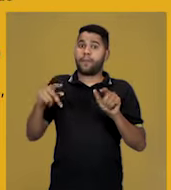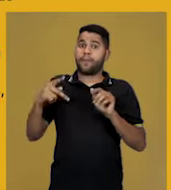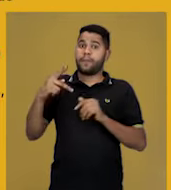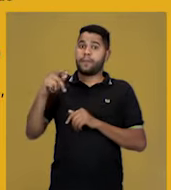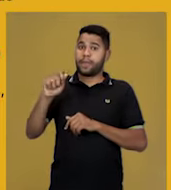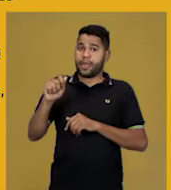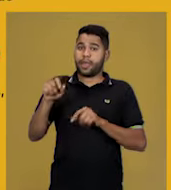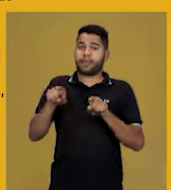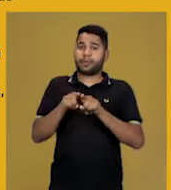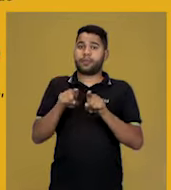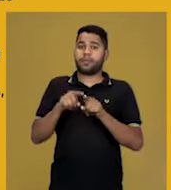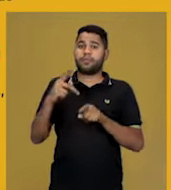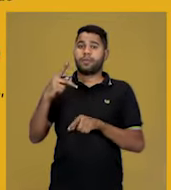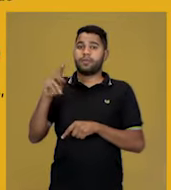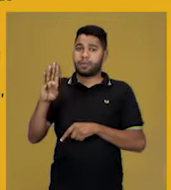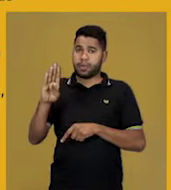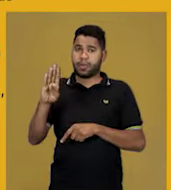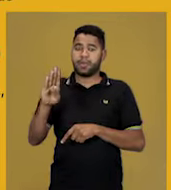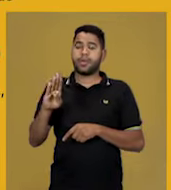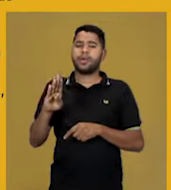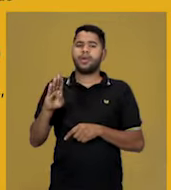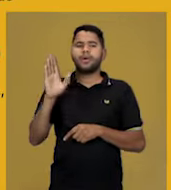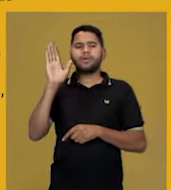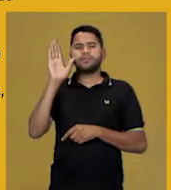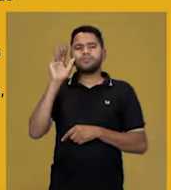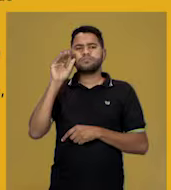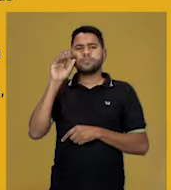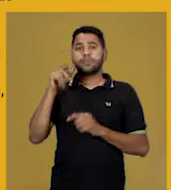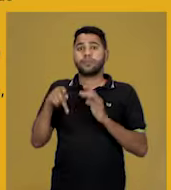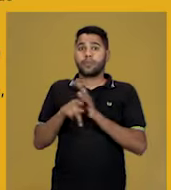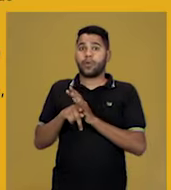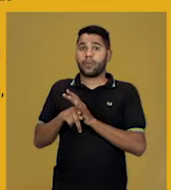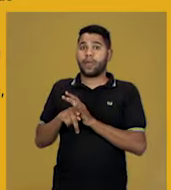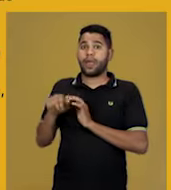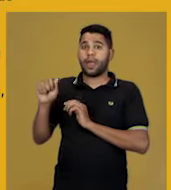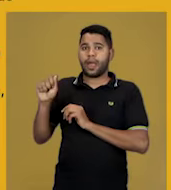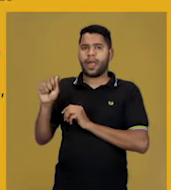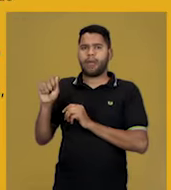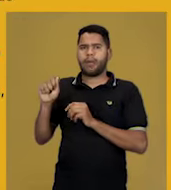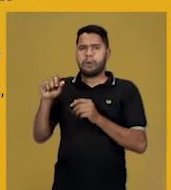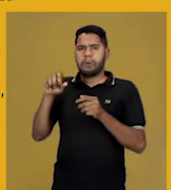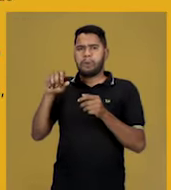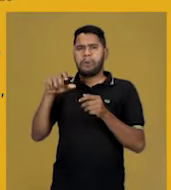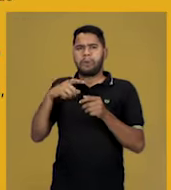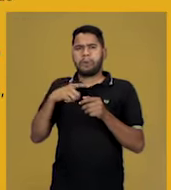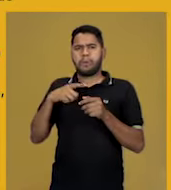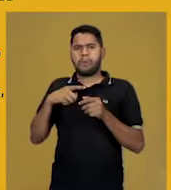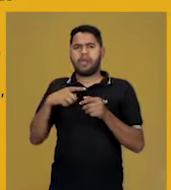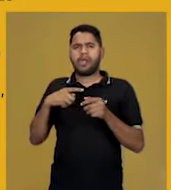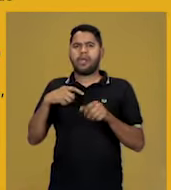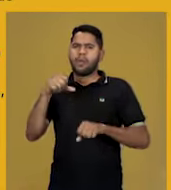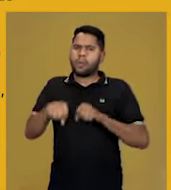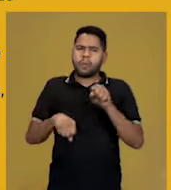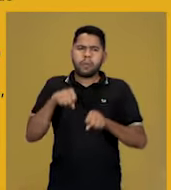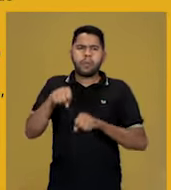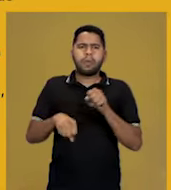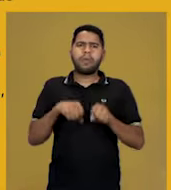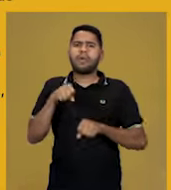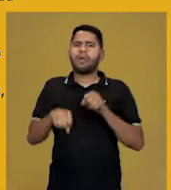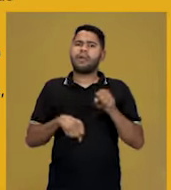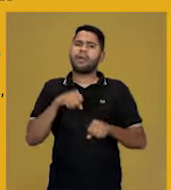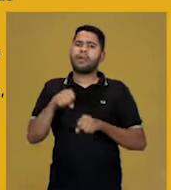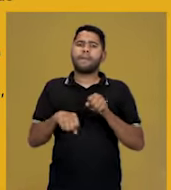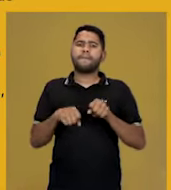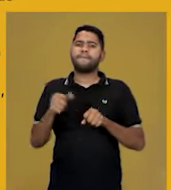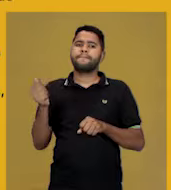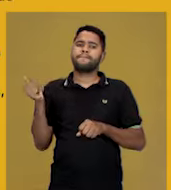e PB, os amigos observam que o pneu da bicicleta A deforma, sob os mesmos esforços, muito menos